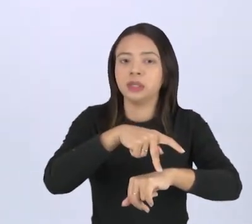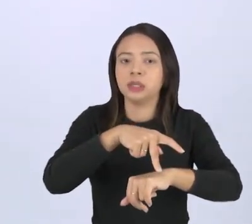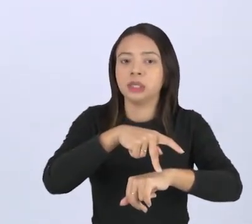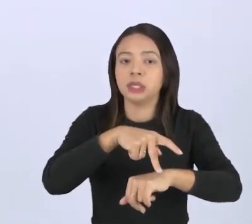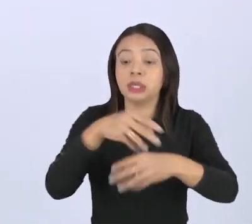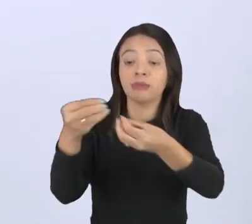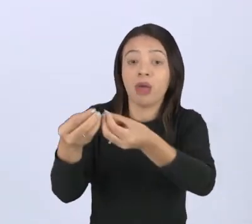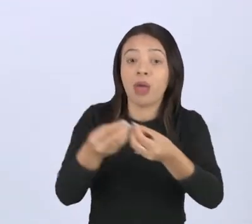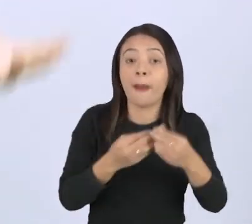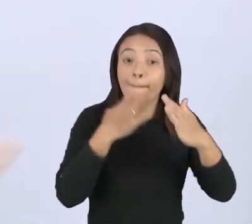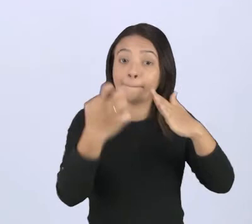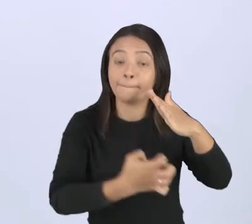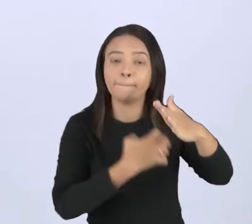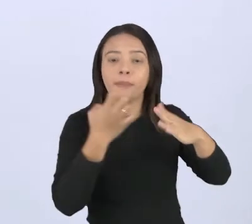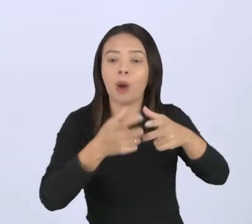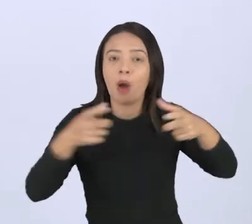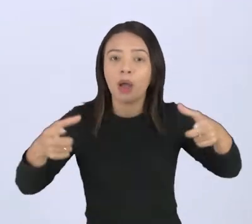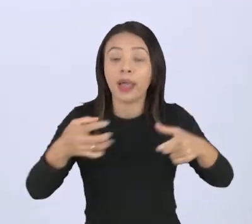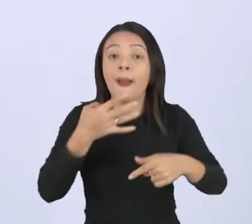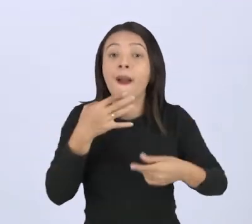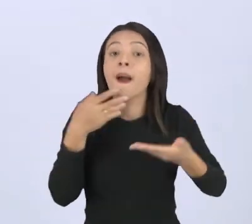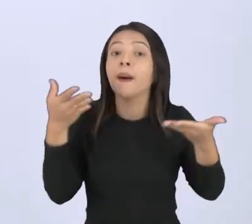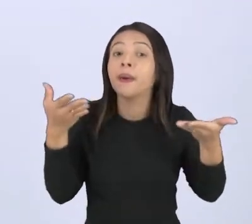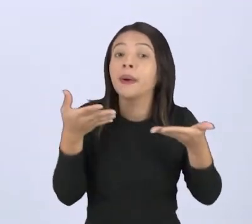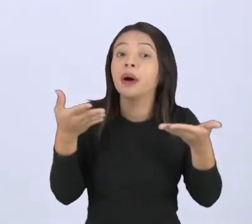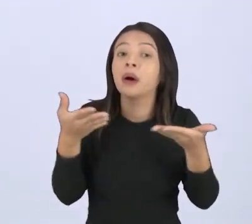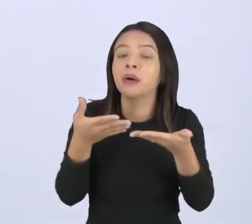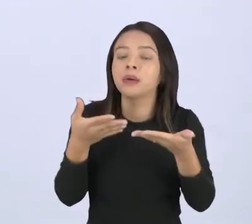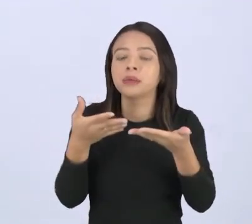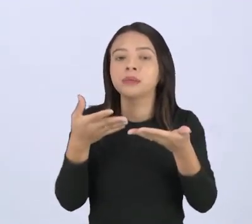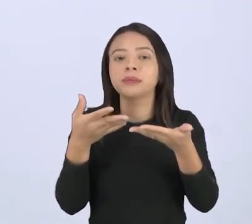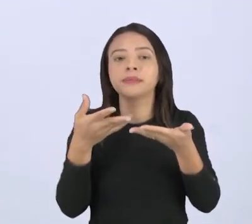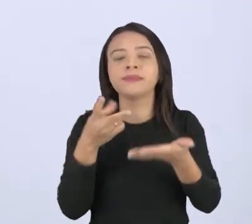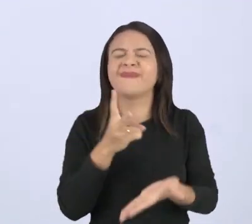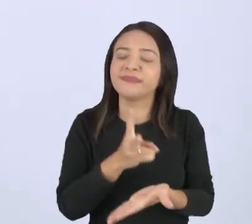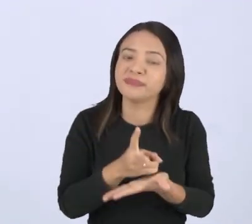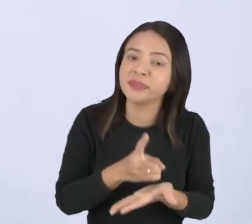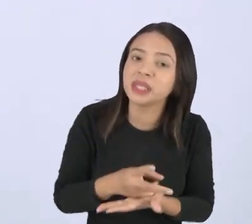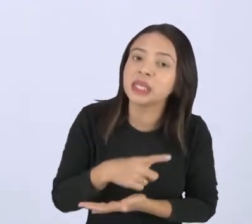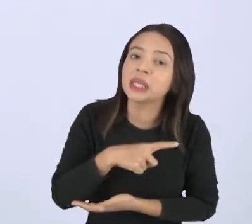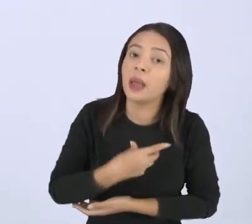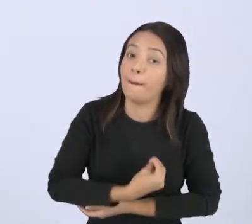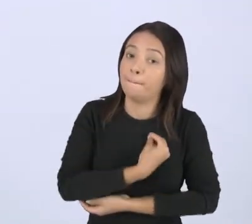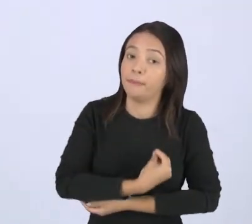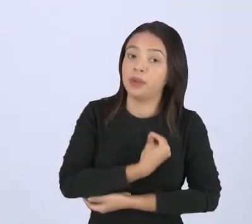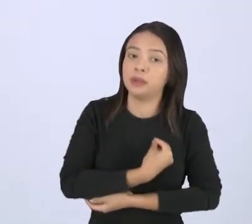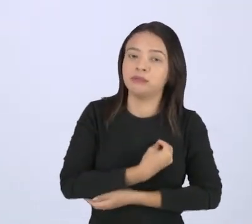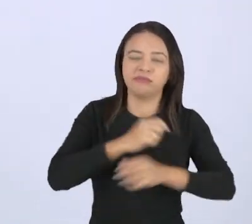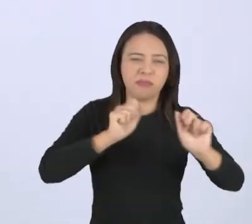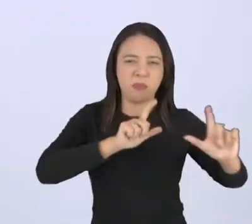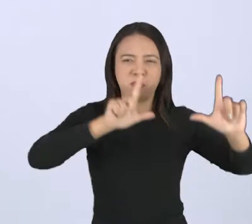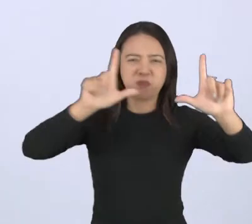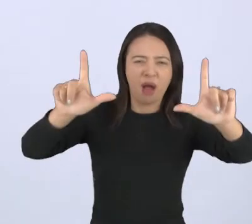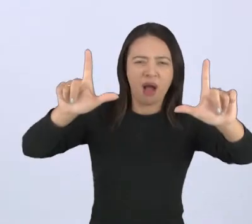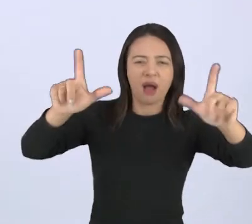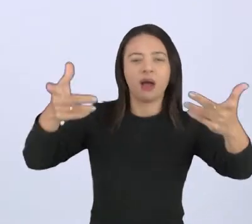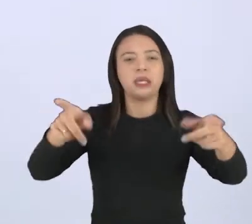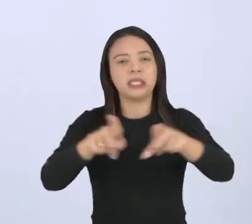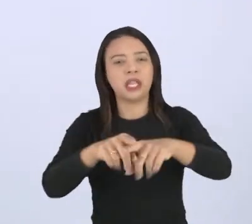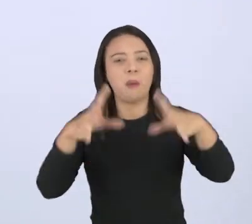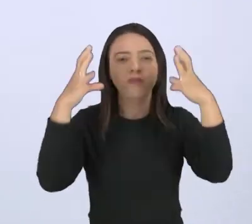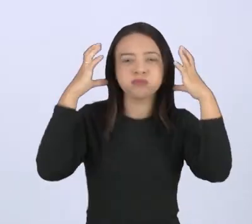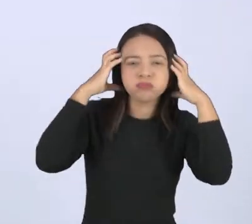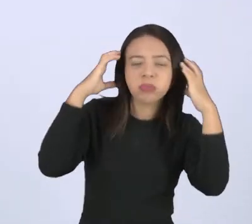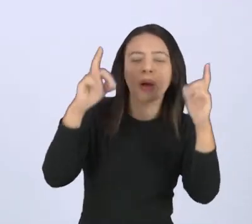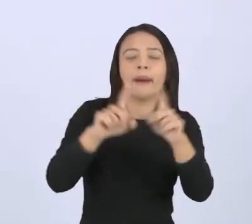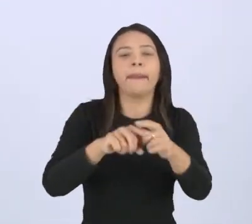empresas grandes, muito conhecidas nossas, que estão geralmente nas propagandas de televisão, de rádio, das